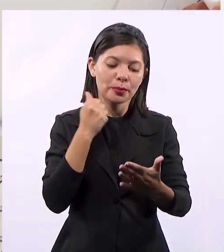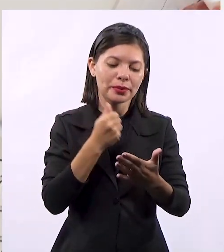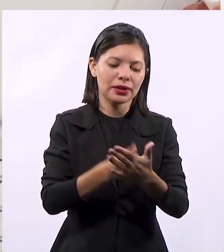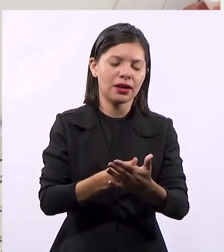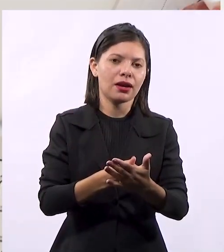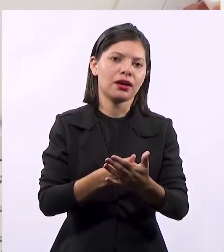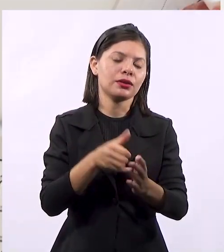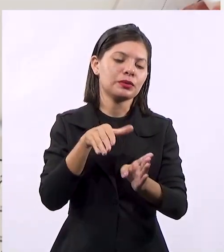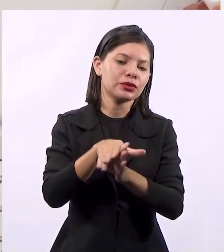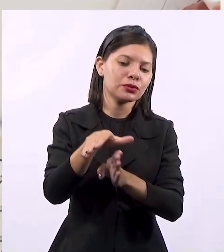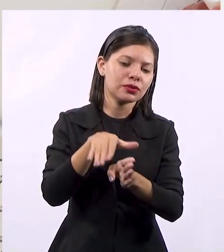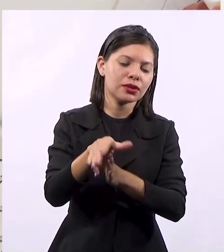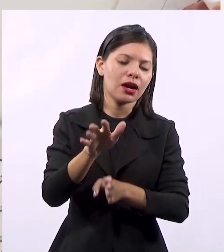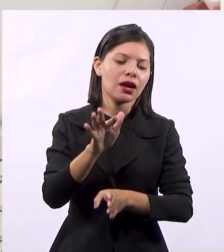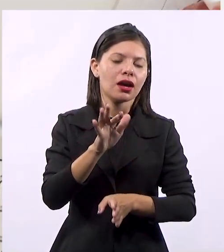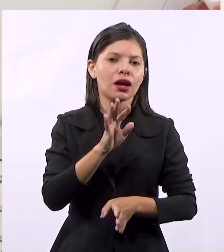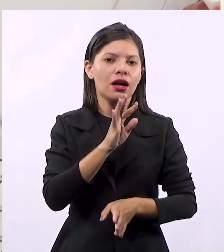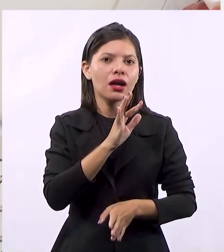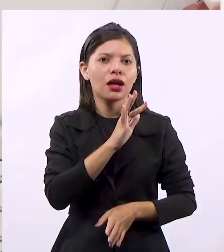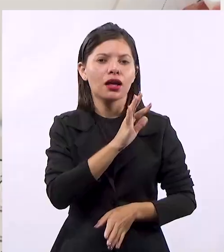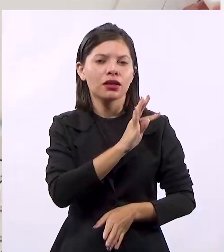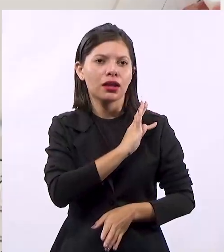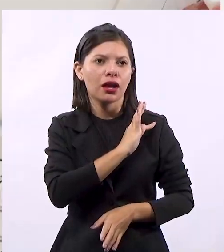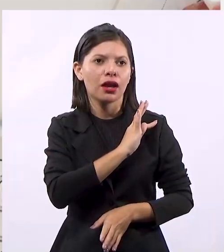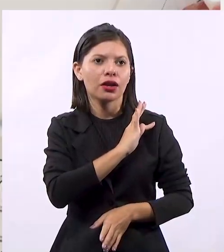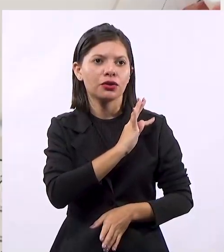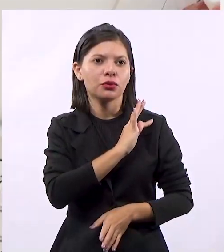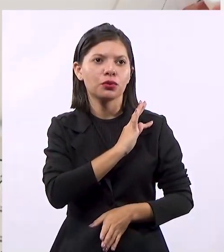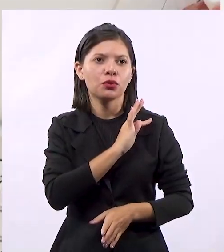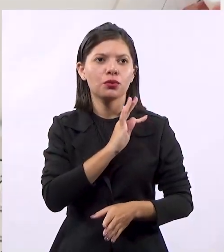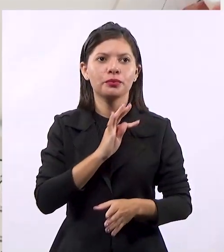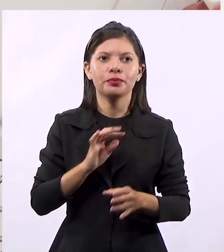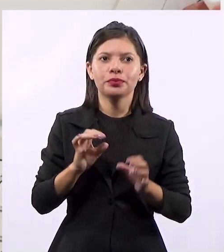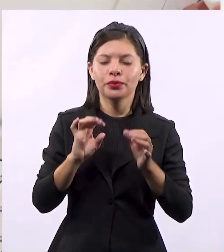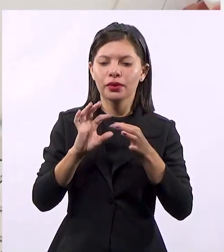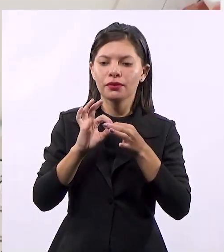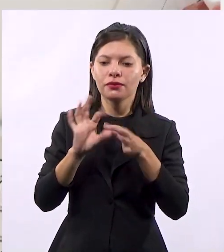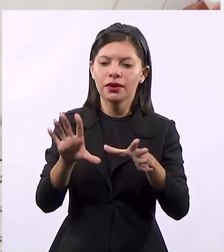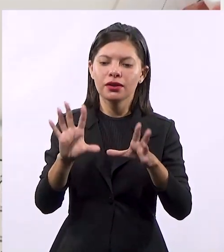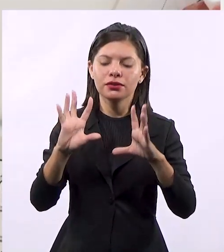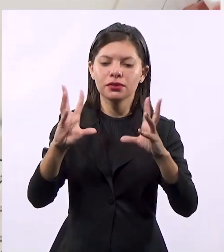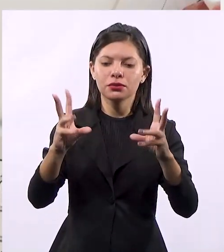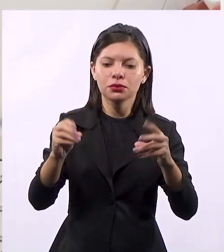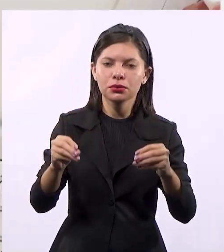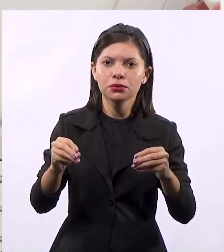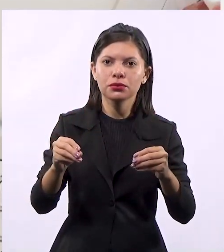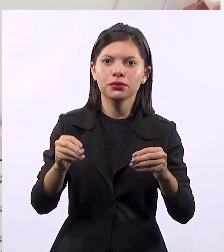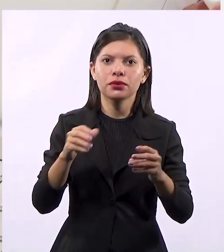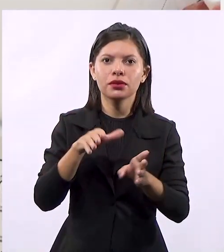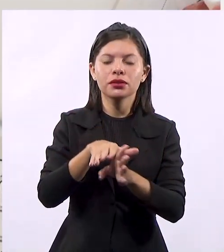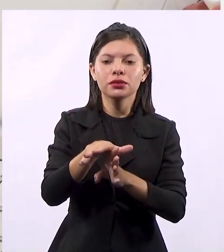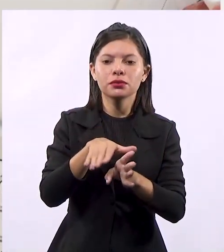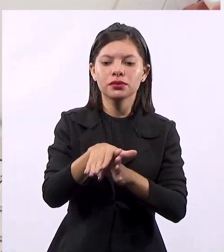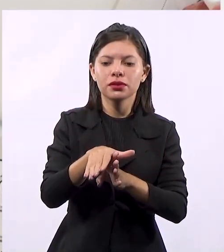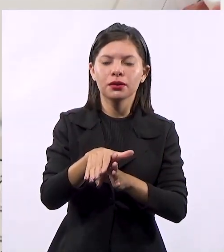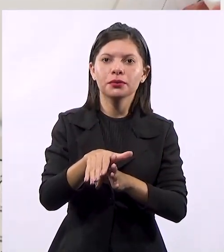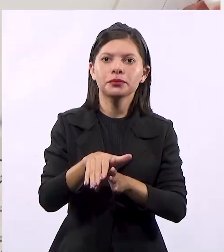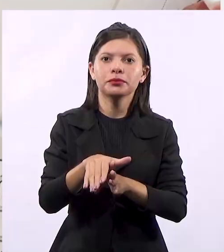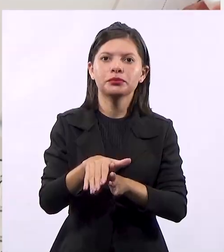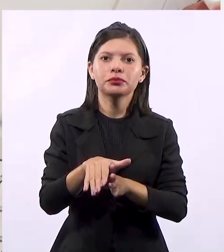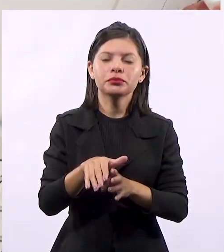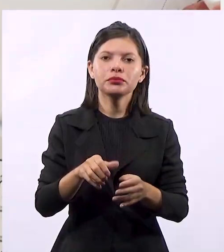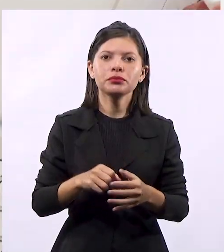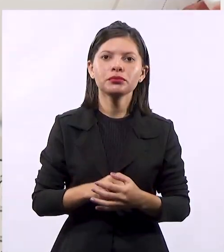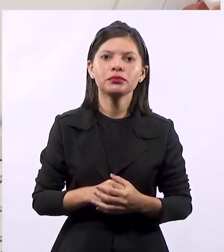educação, é um direito humano. A instrução será gratuita, pelo menos nos graus elementares e fundamentais.